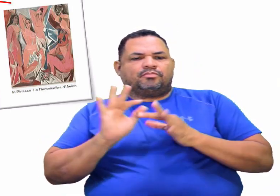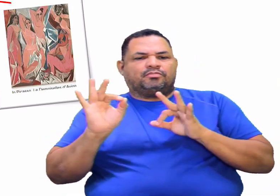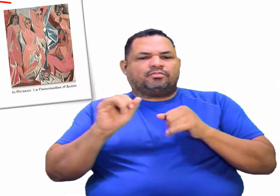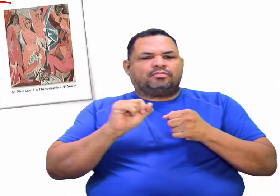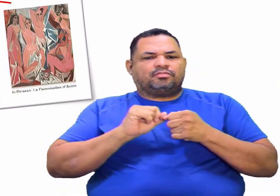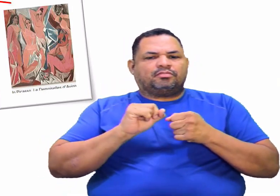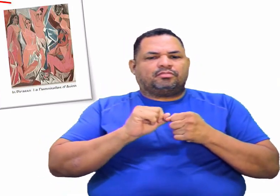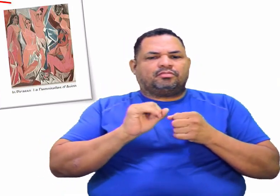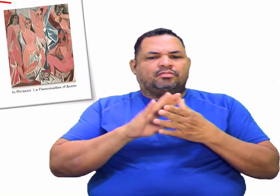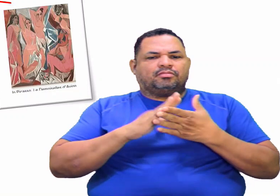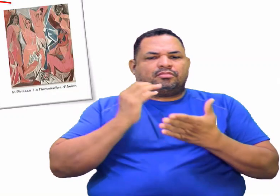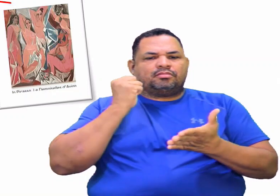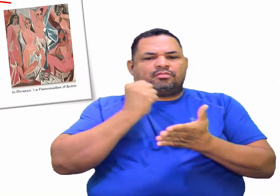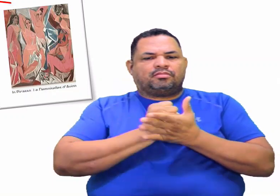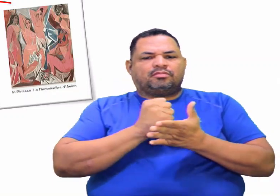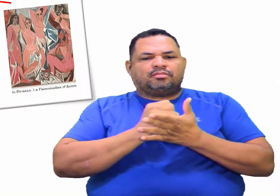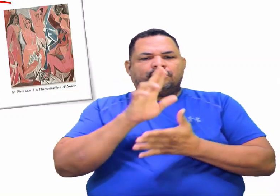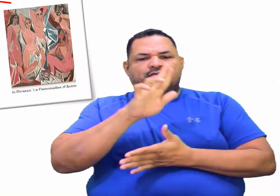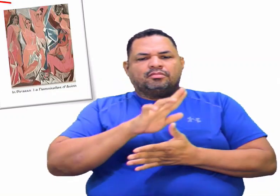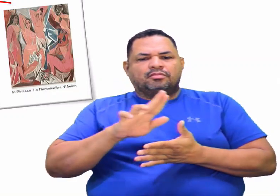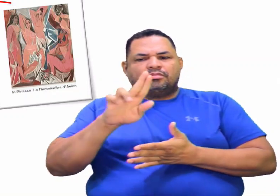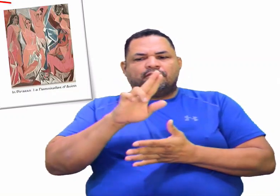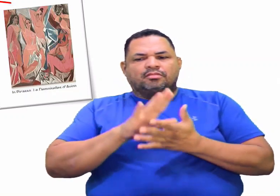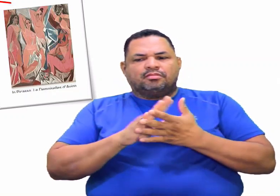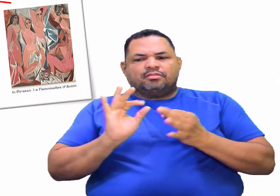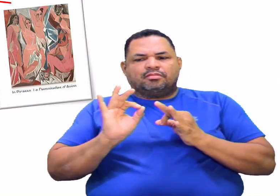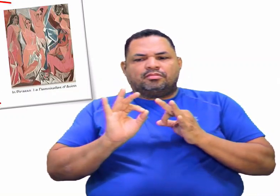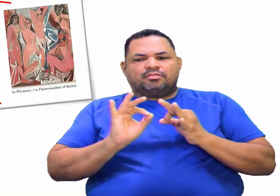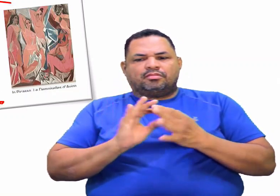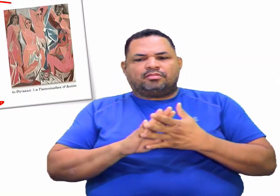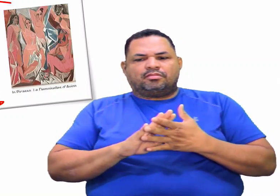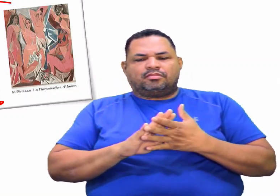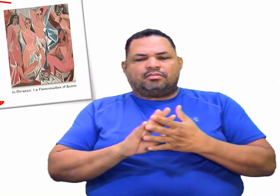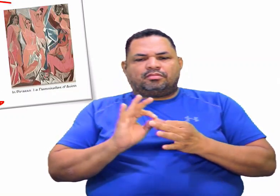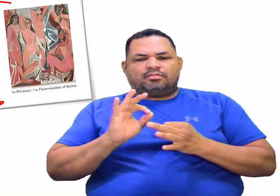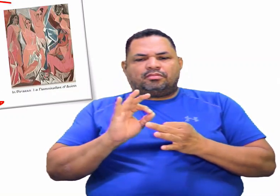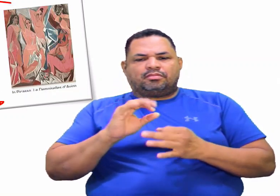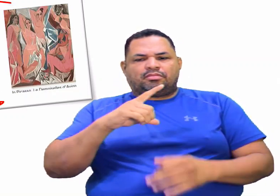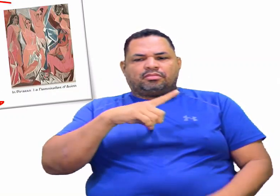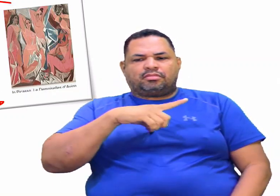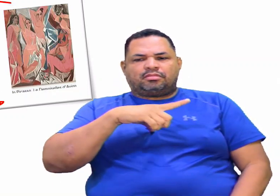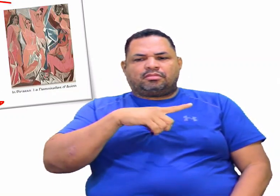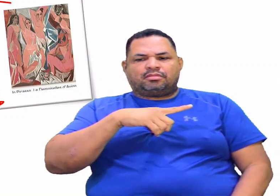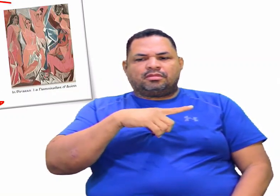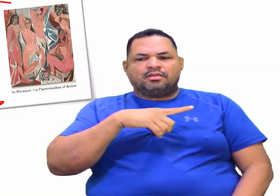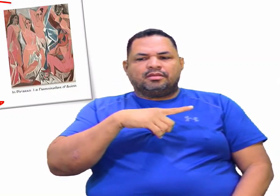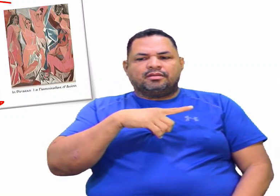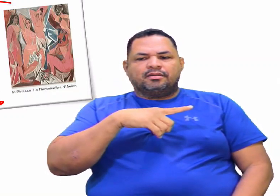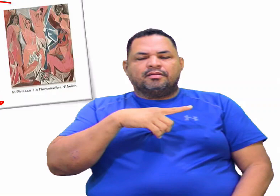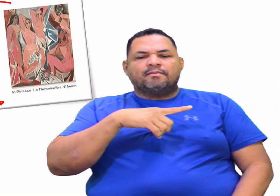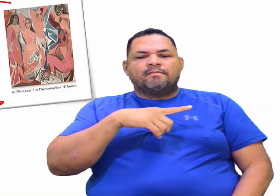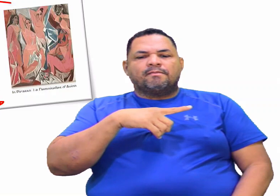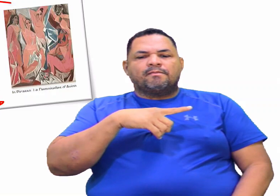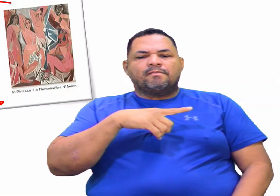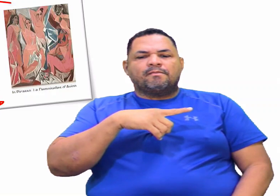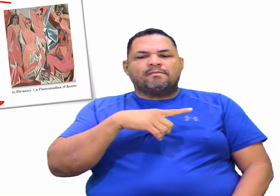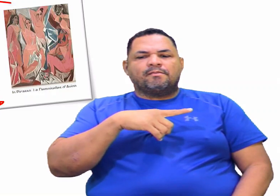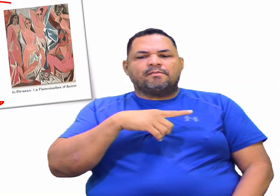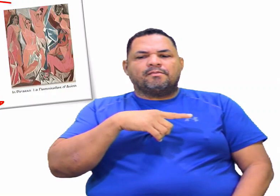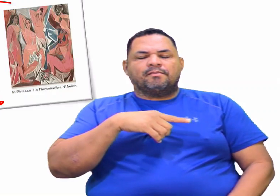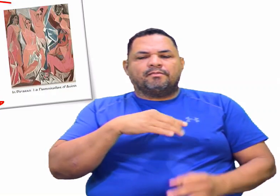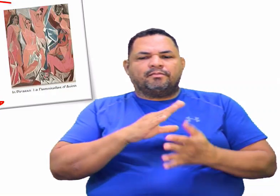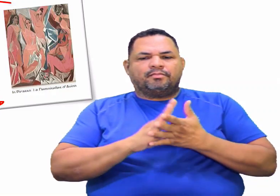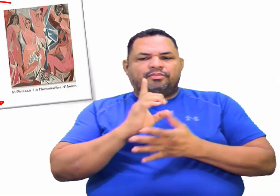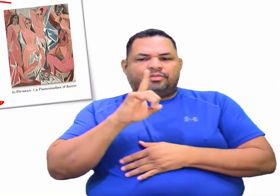formas geometrizadas, aí, como essa obra aqui do Pablo Picasso, né, As Damas